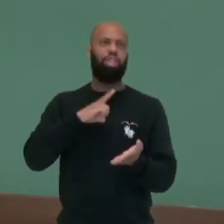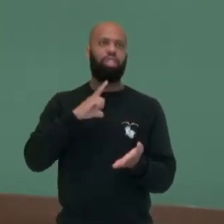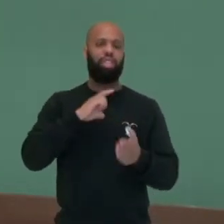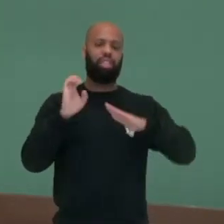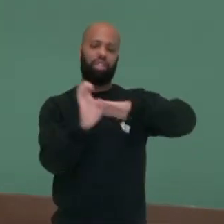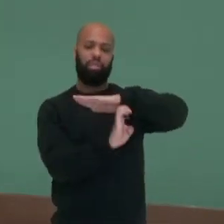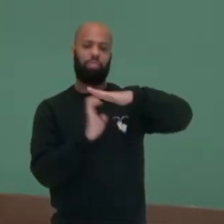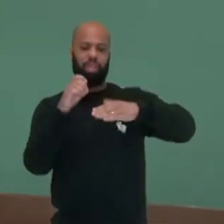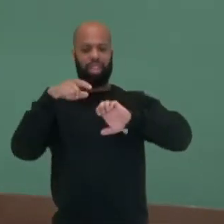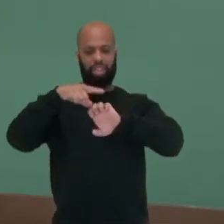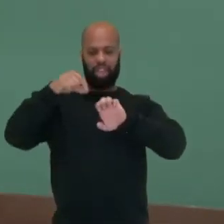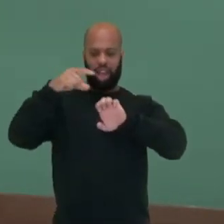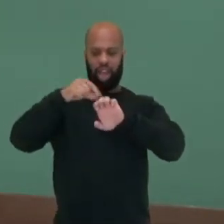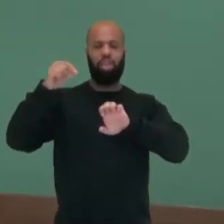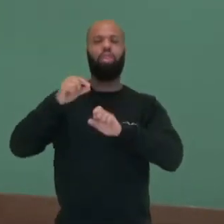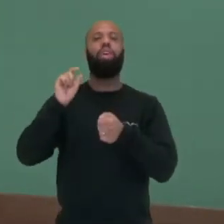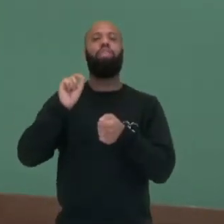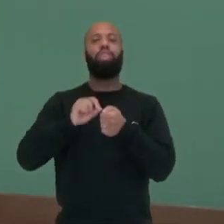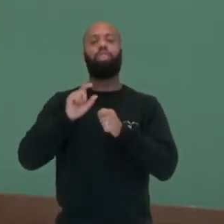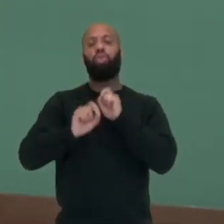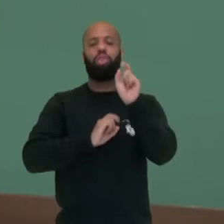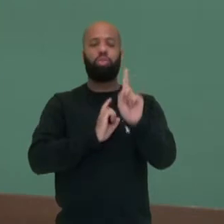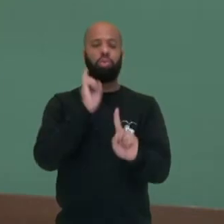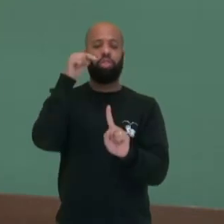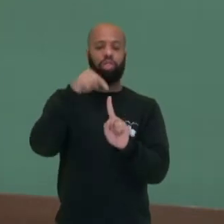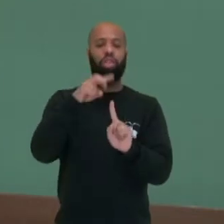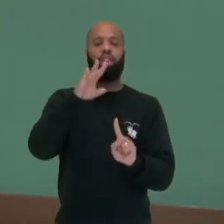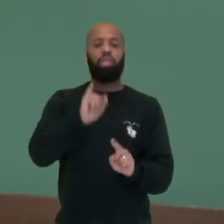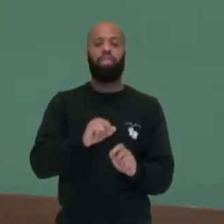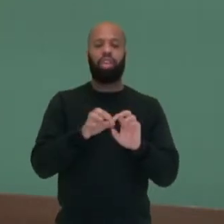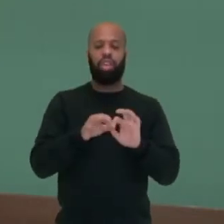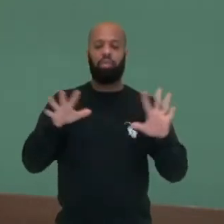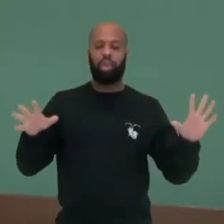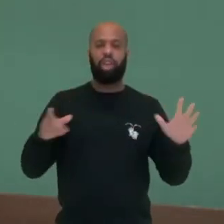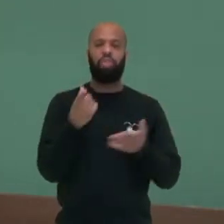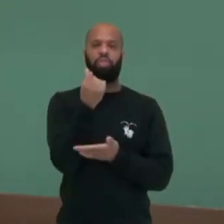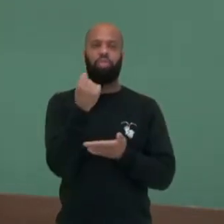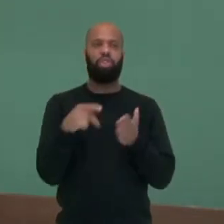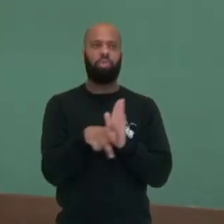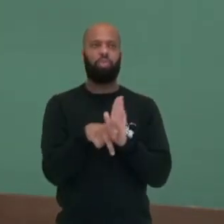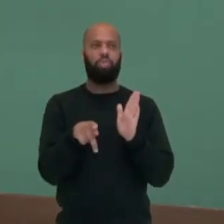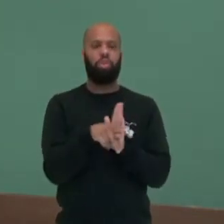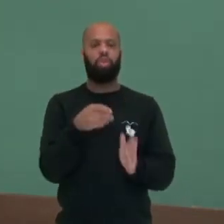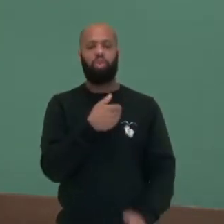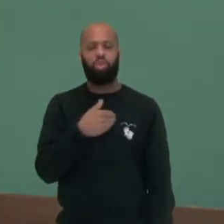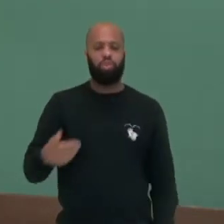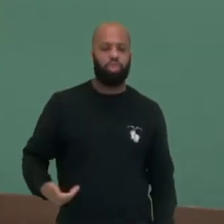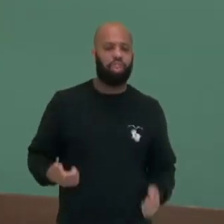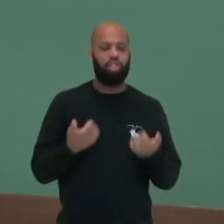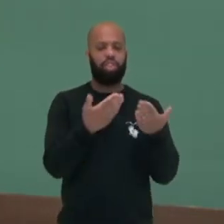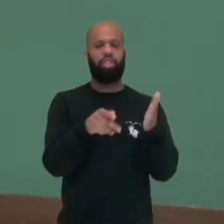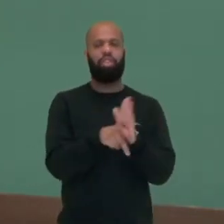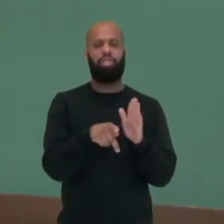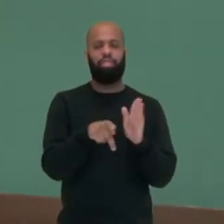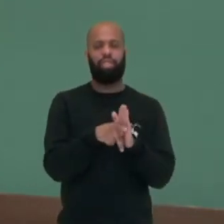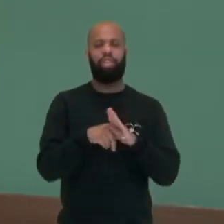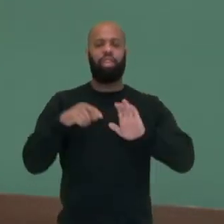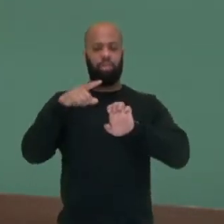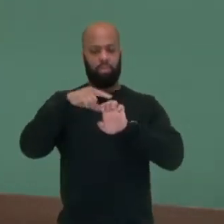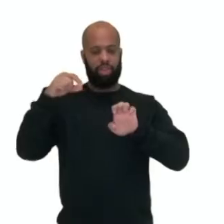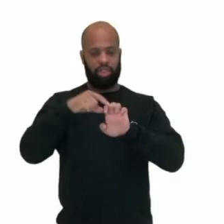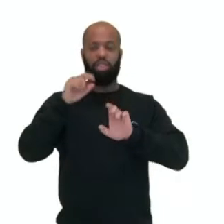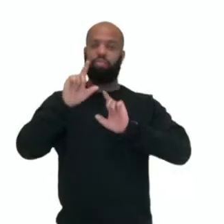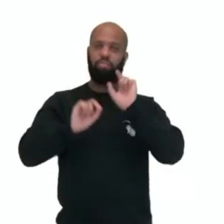grandes empresários, com o objetivo então de liberar verbas do governo para esses empresários.